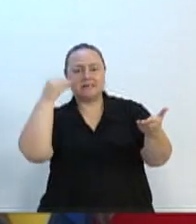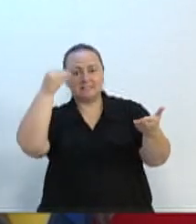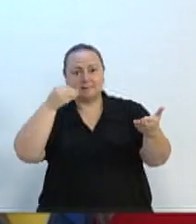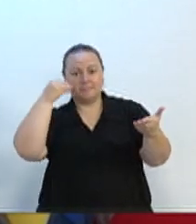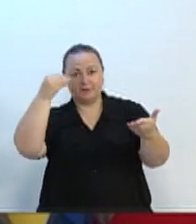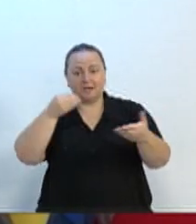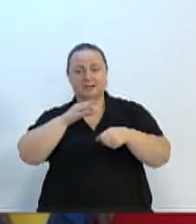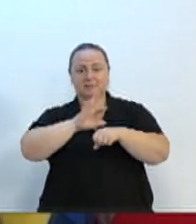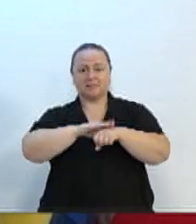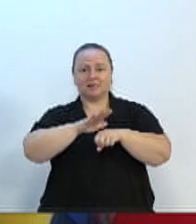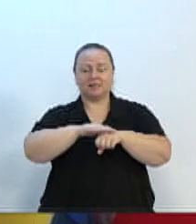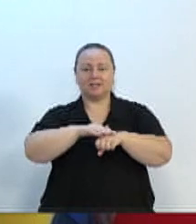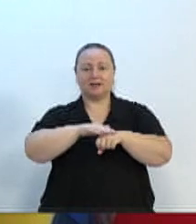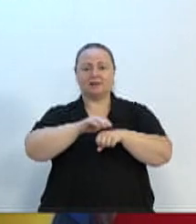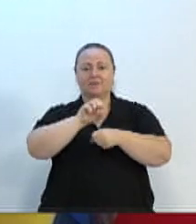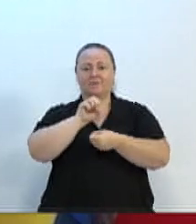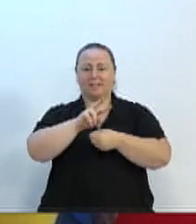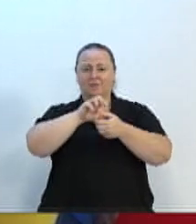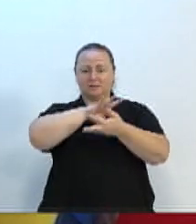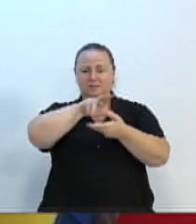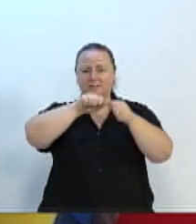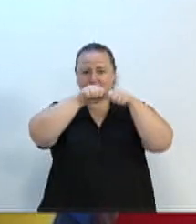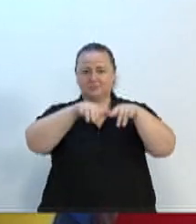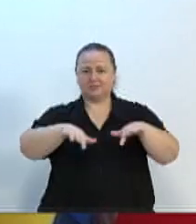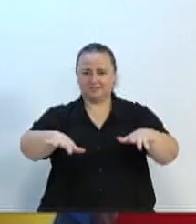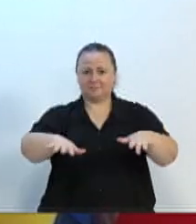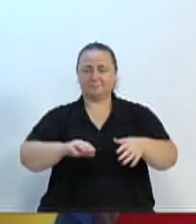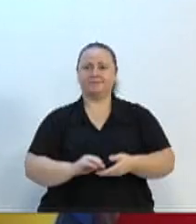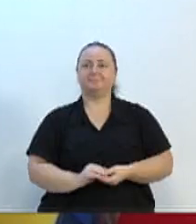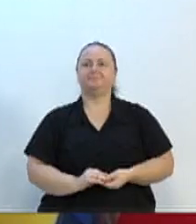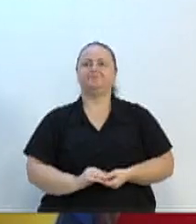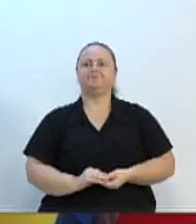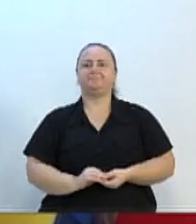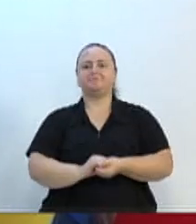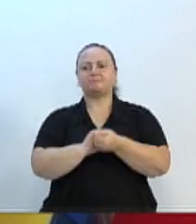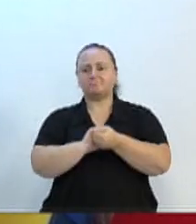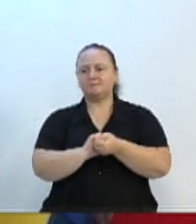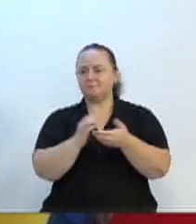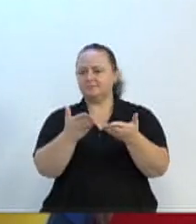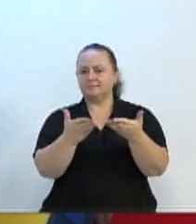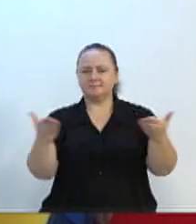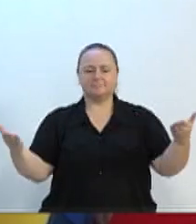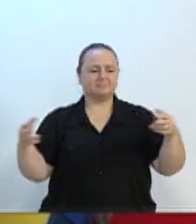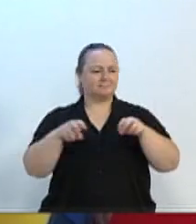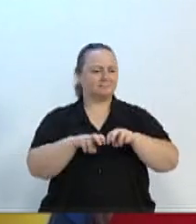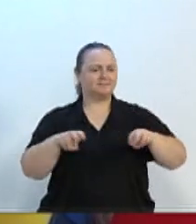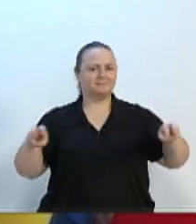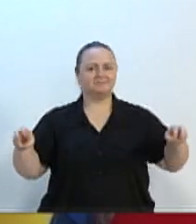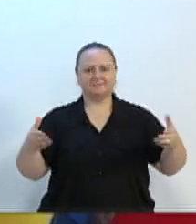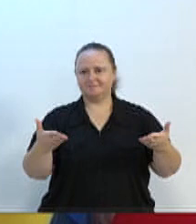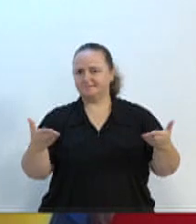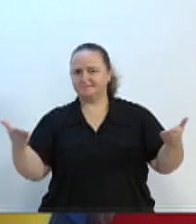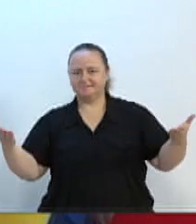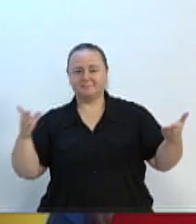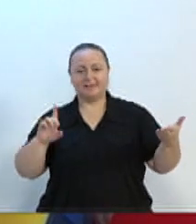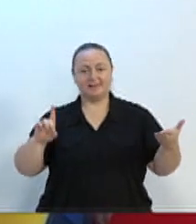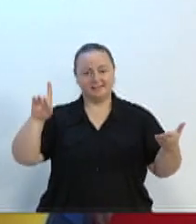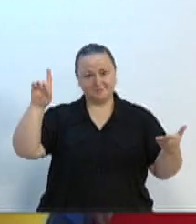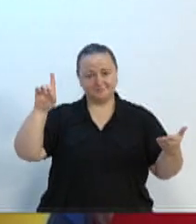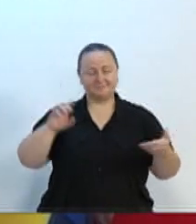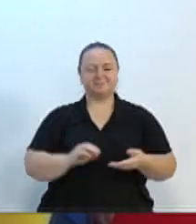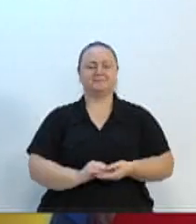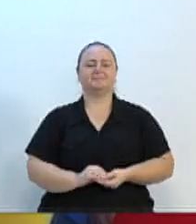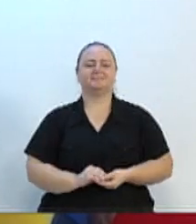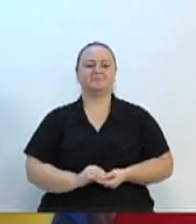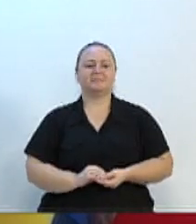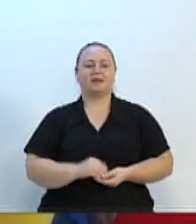pandemia que nos assola. Mas por falar em... cumprimentar os colegas que compõem a mesa diretora.